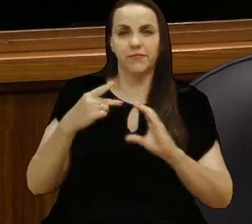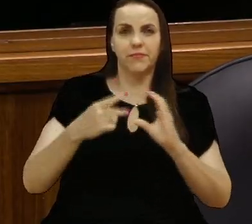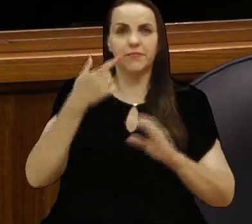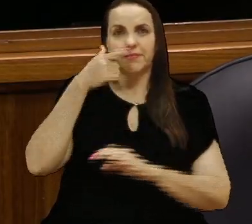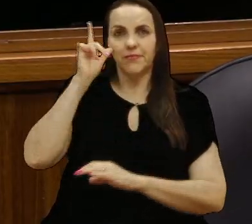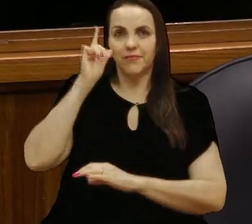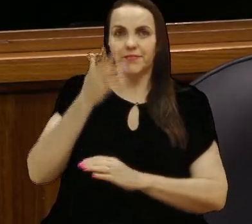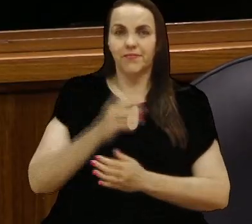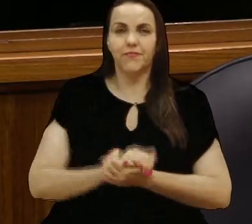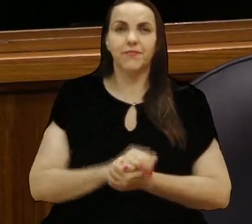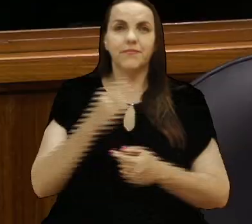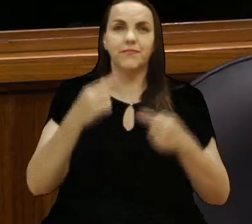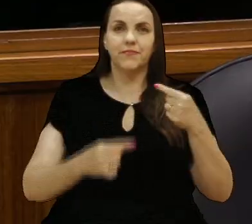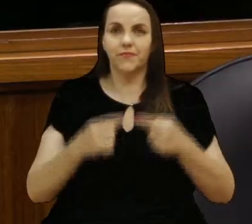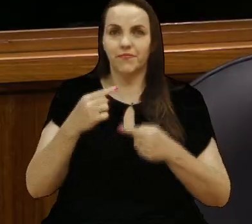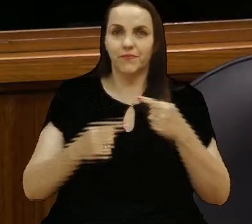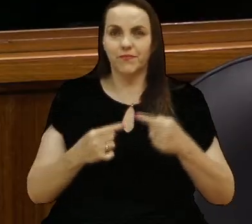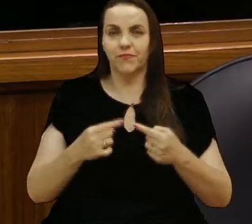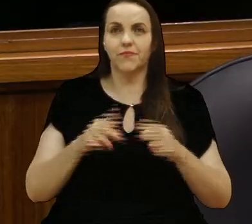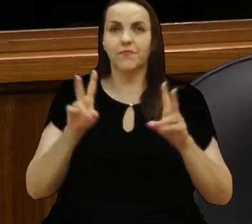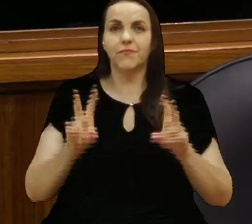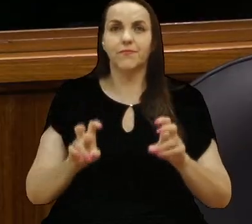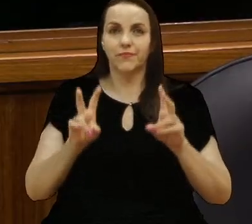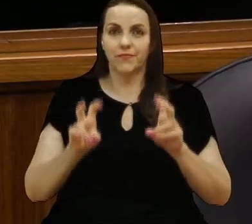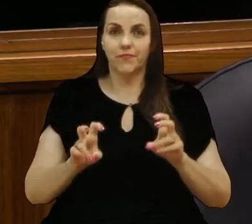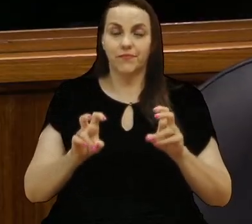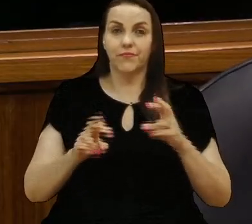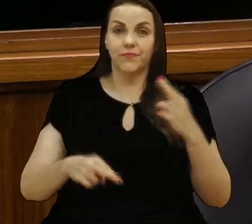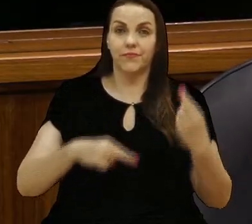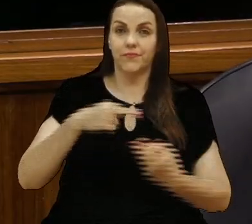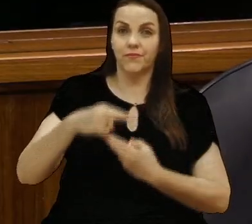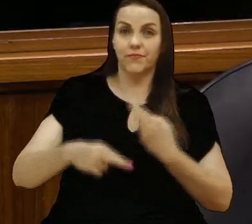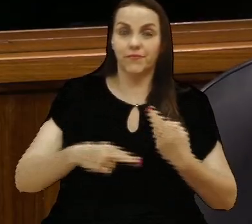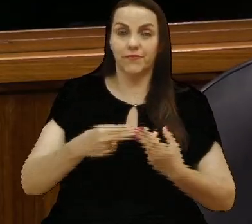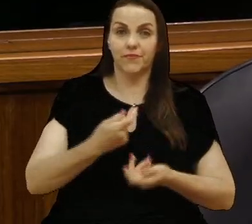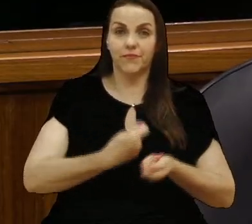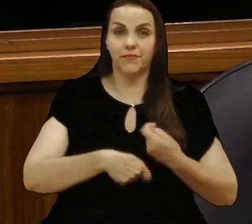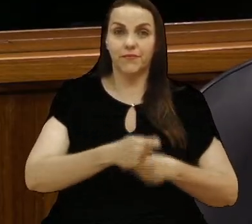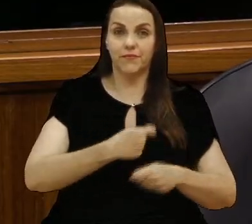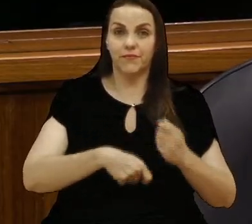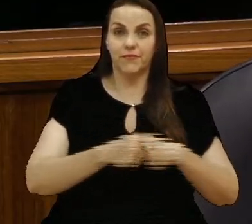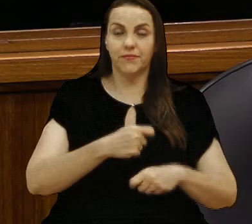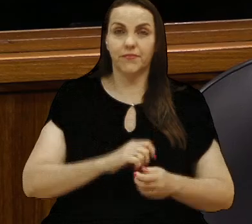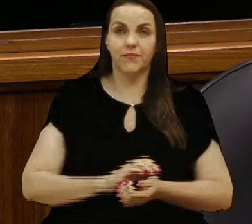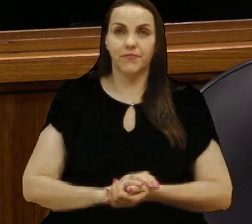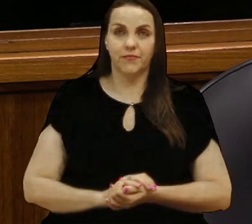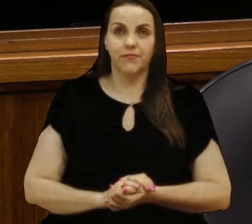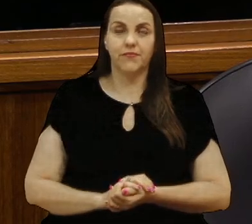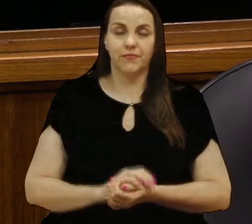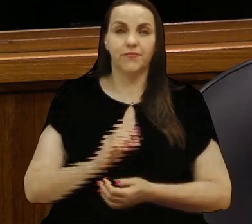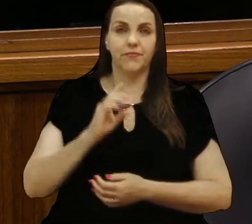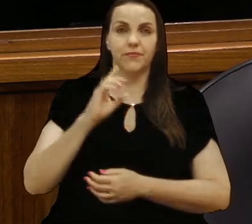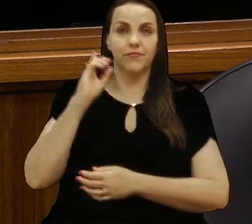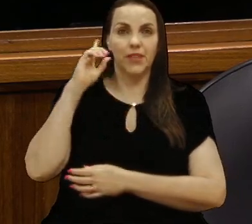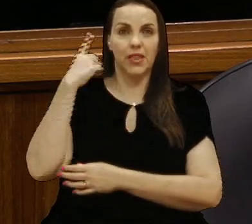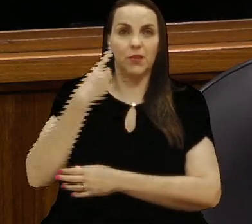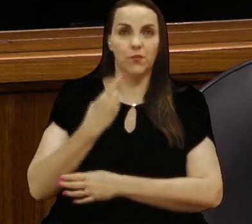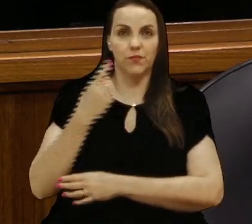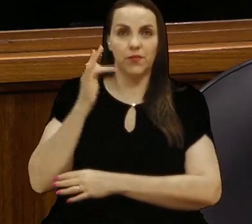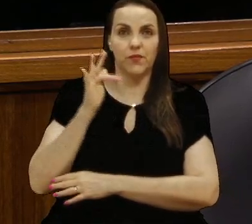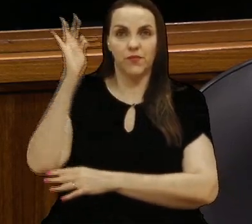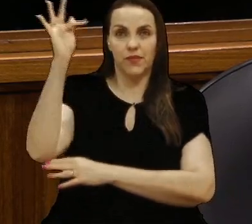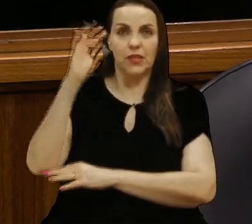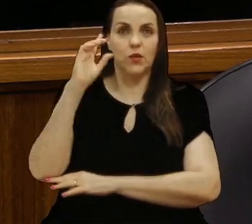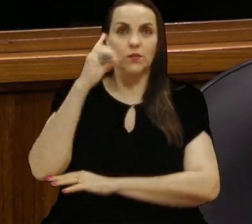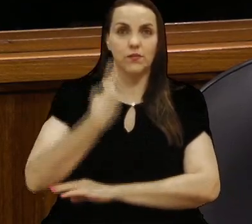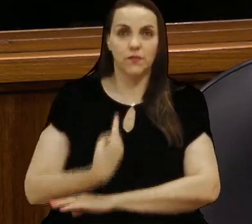ontem do debate acerca do assunto da reforma administrativa. A deputada federal Denise Pessoa,